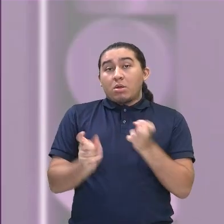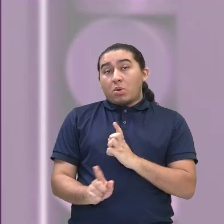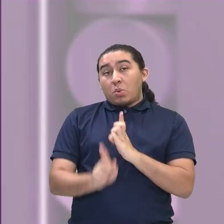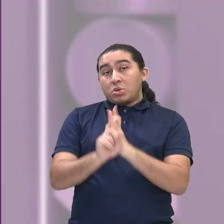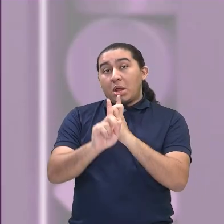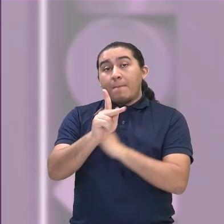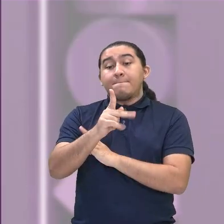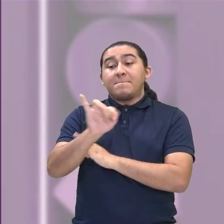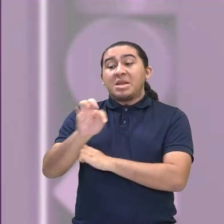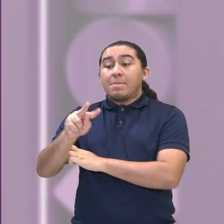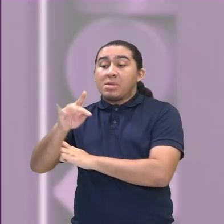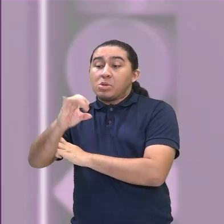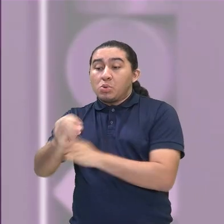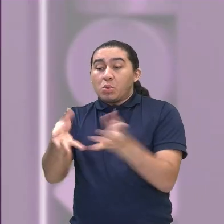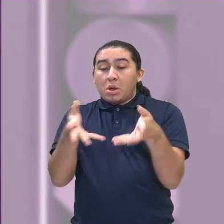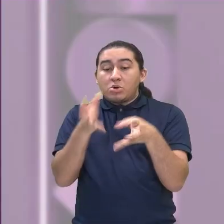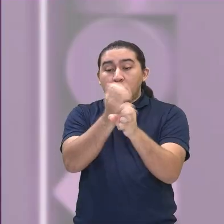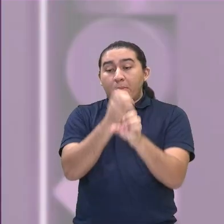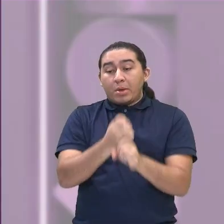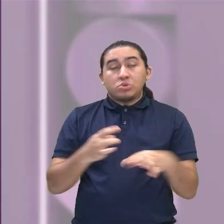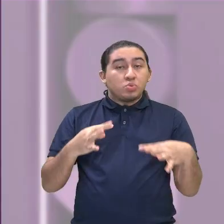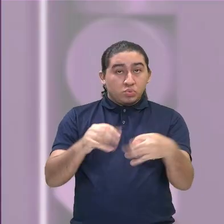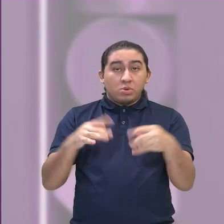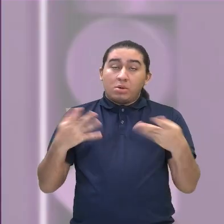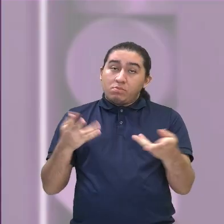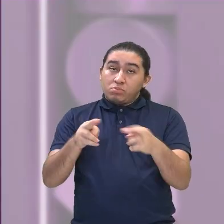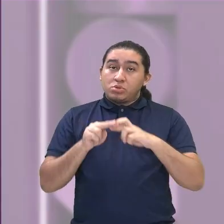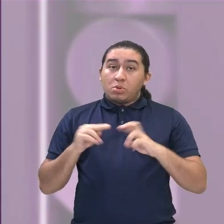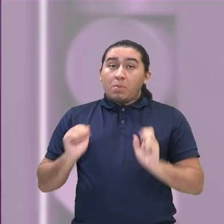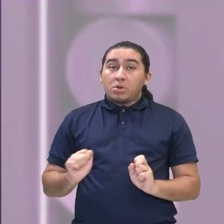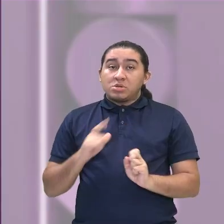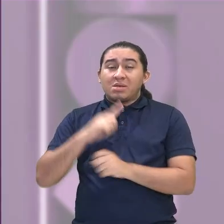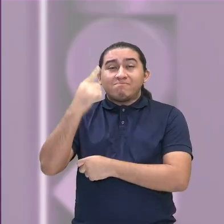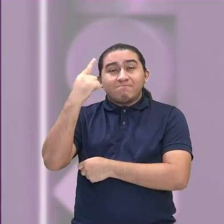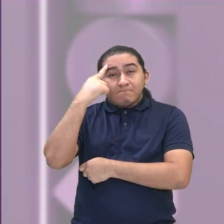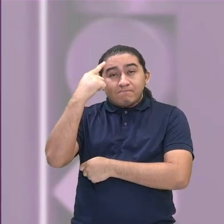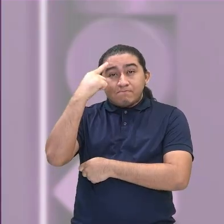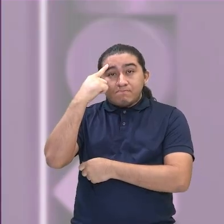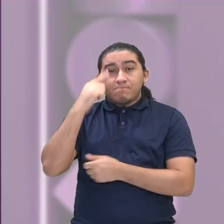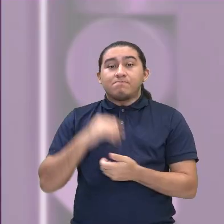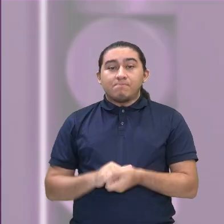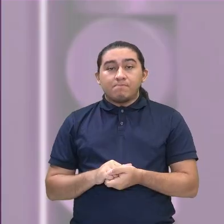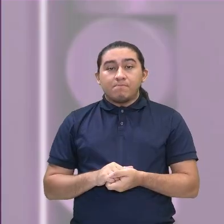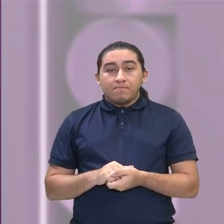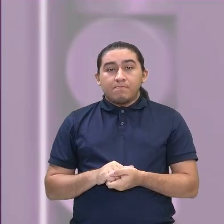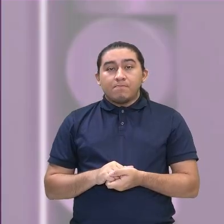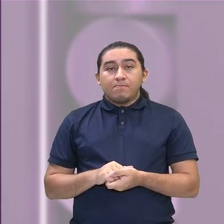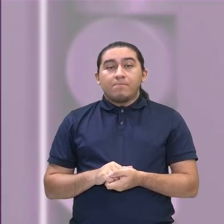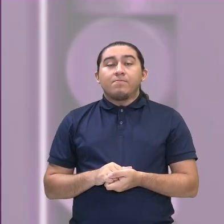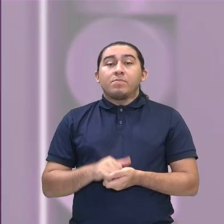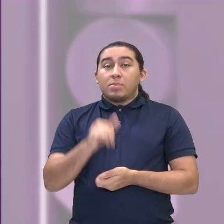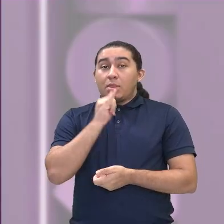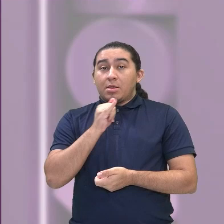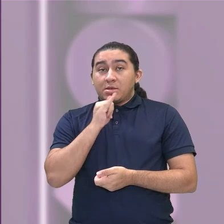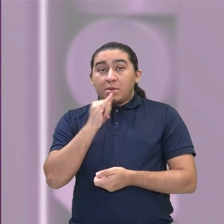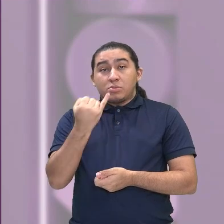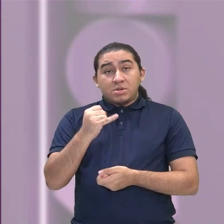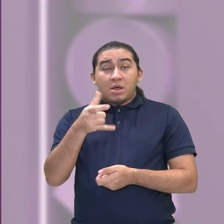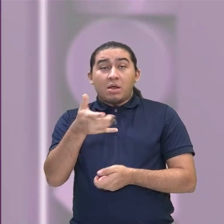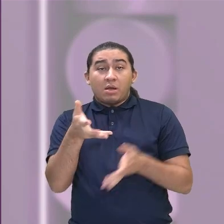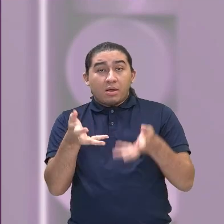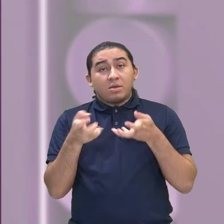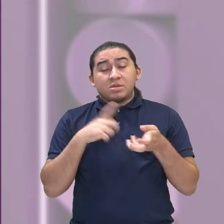perímetro, eu quero somar todos os lados. E aí, nós podemos associar perímetro a como se eu quisesse colocar um